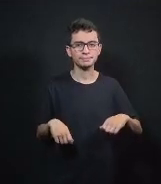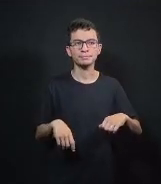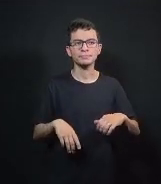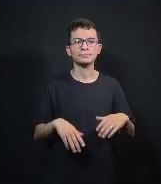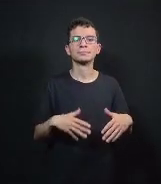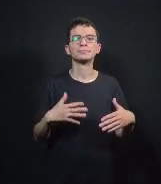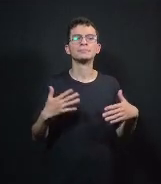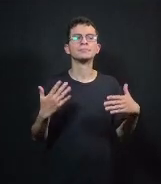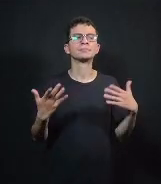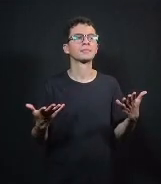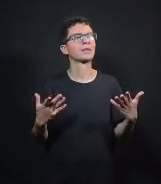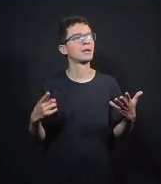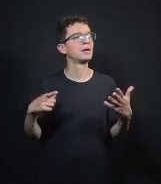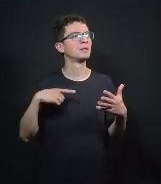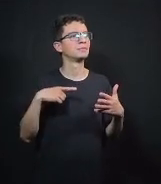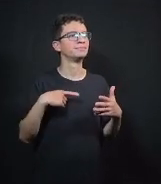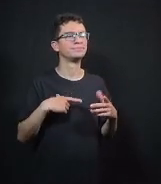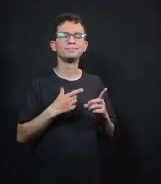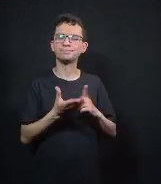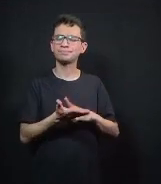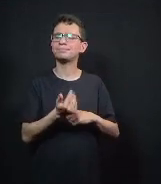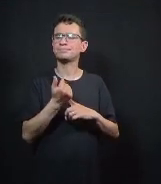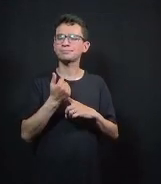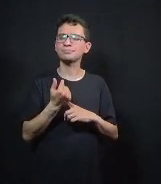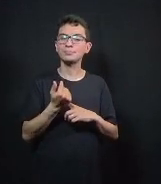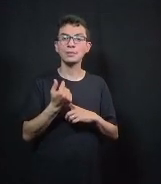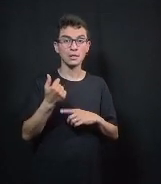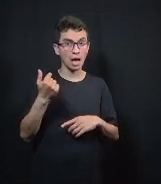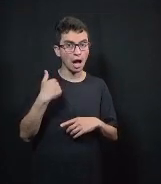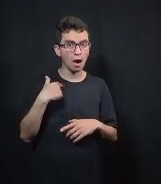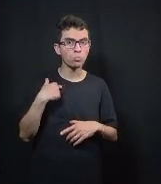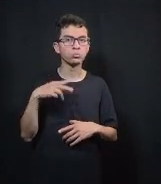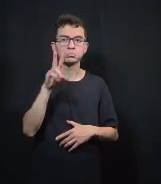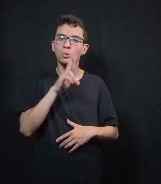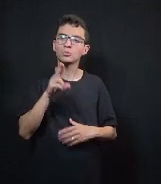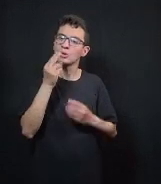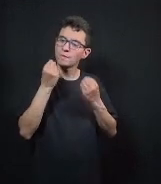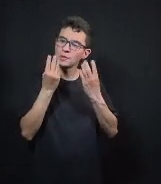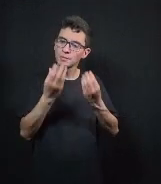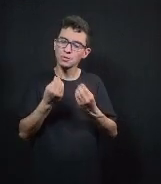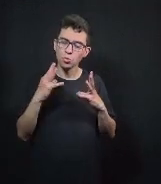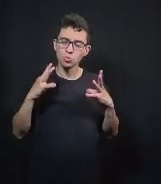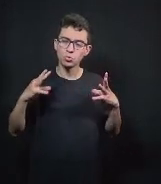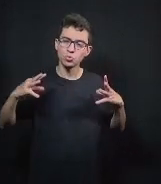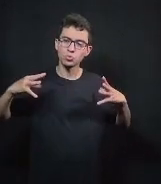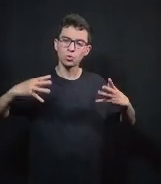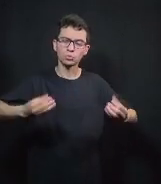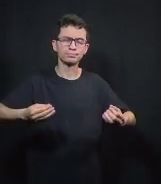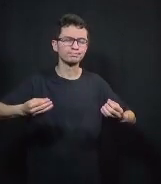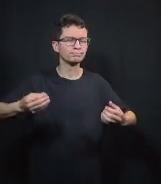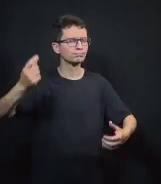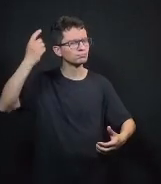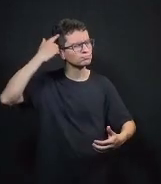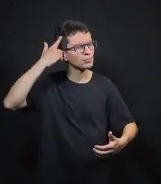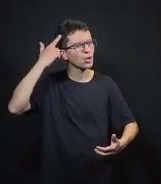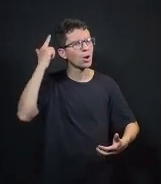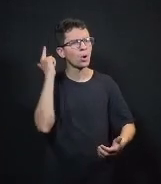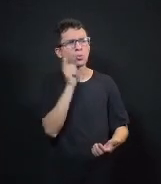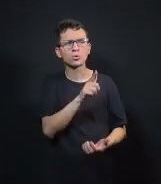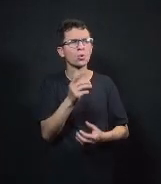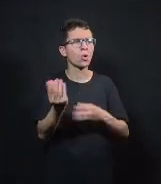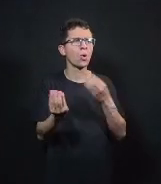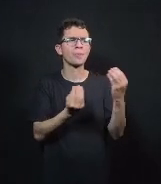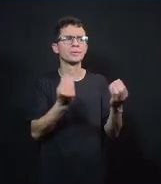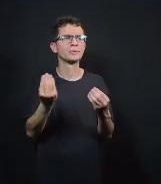que é tecnológica. Como é que a gente consome informação a partir dessas plataformas, né? O que que a gente tem quando a gente está